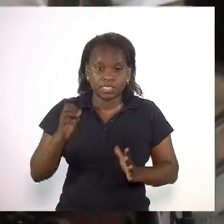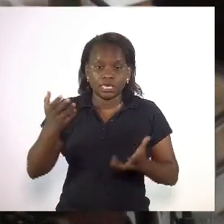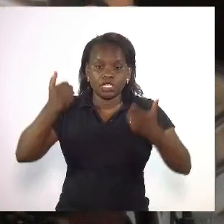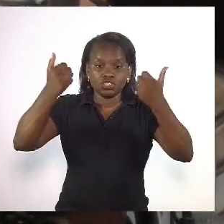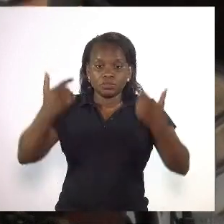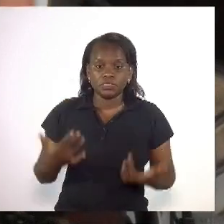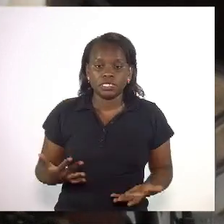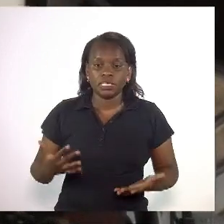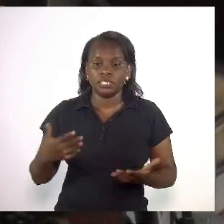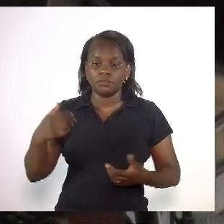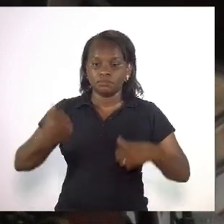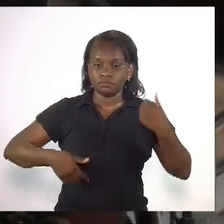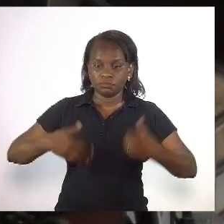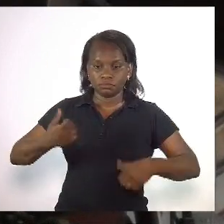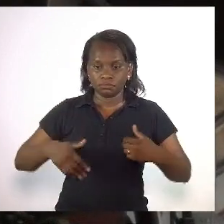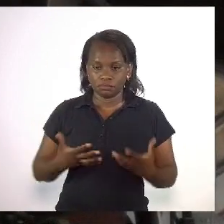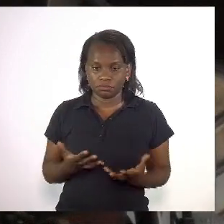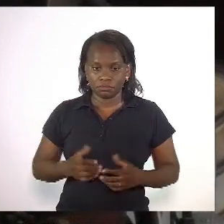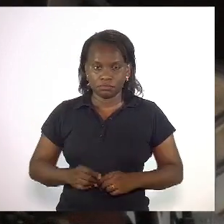uso da palavra.